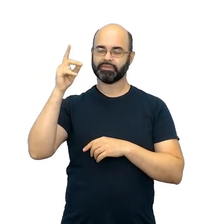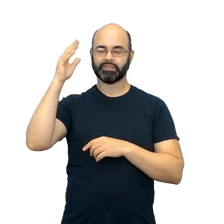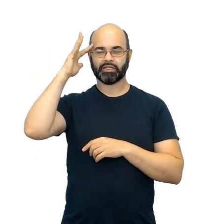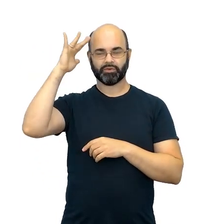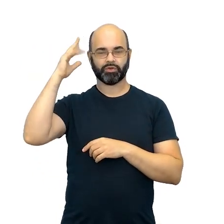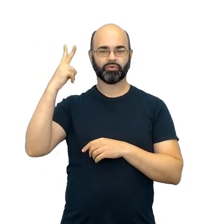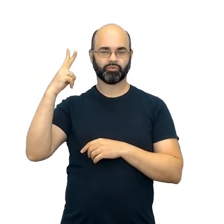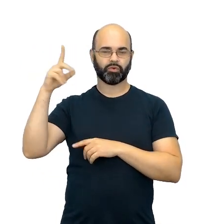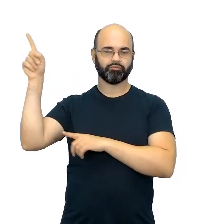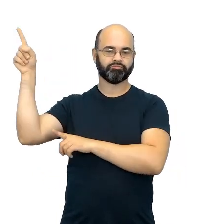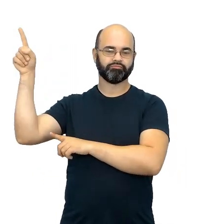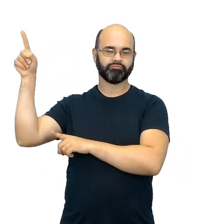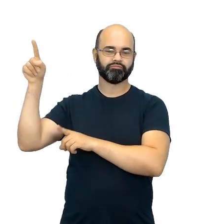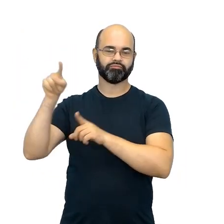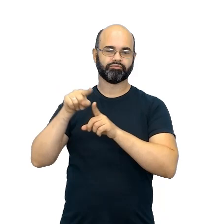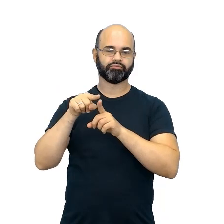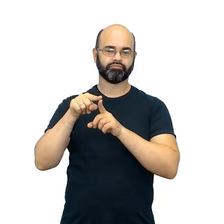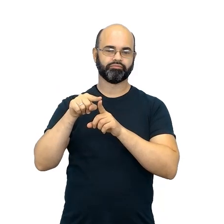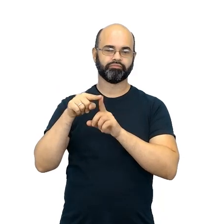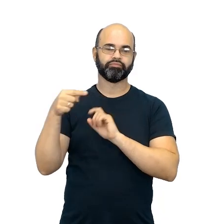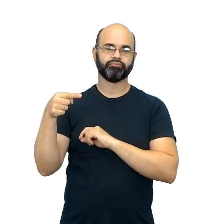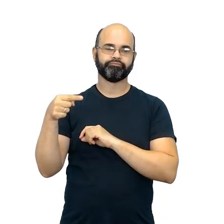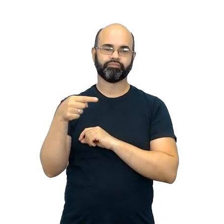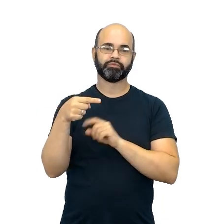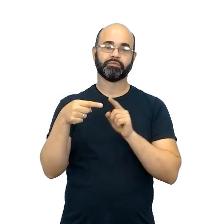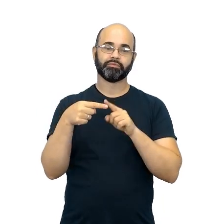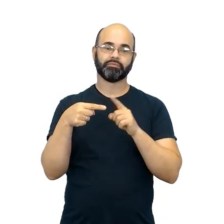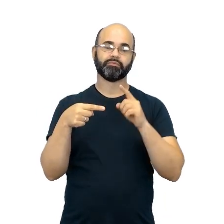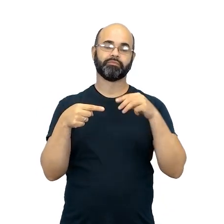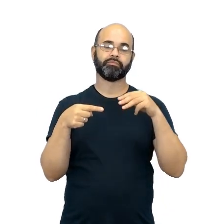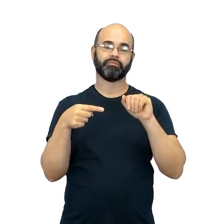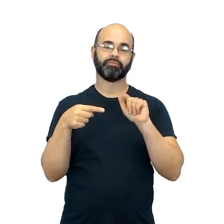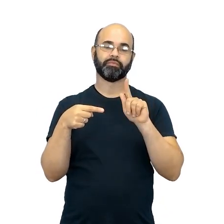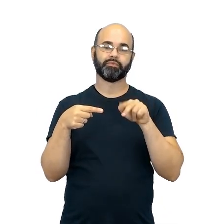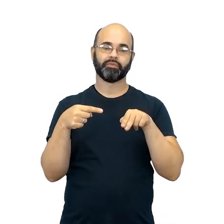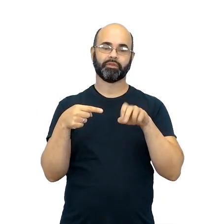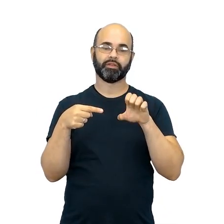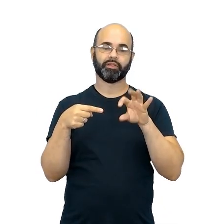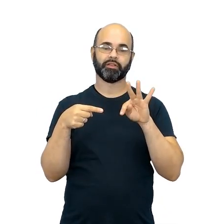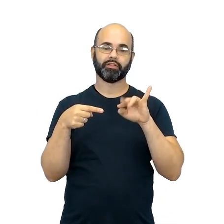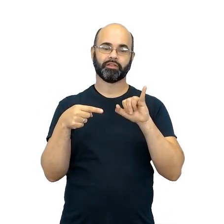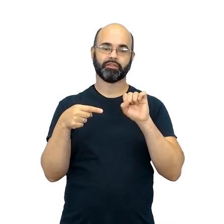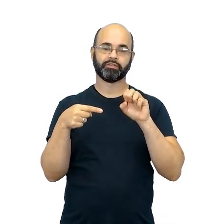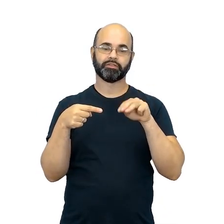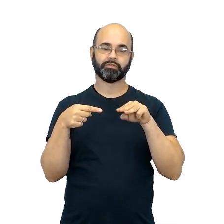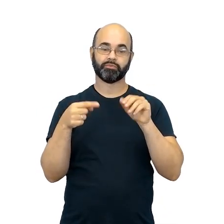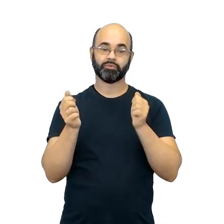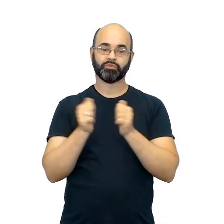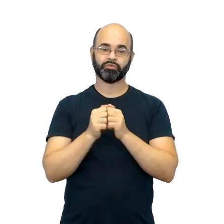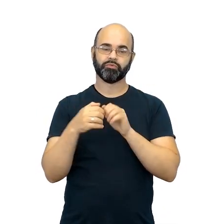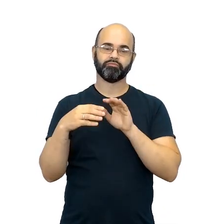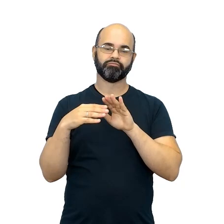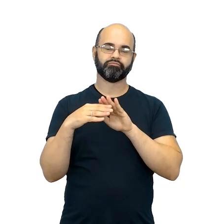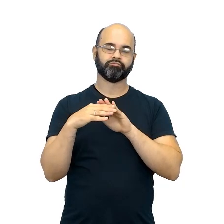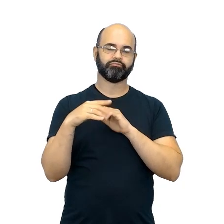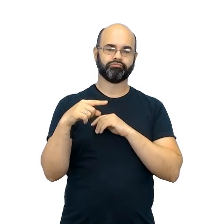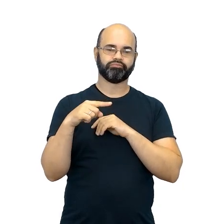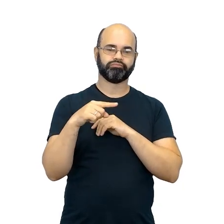parte experimental do eletromagnetismo, da ótica, do magnetismo e da eletricidade juntos, né?